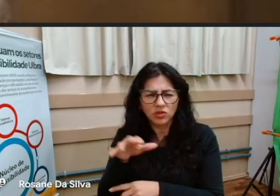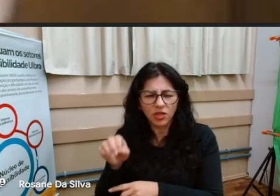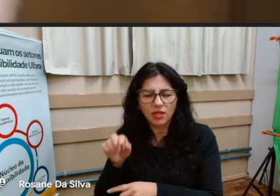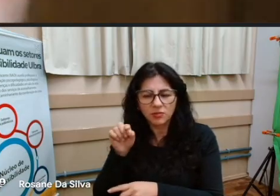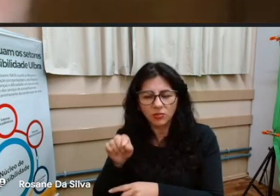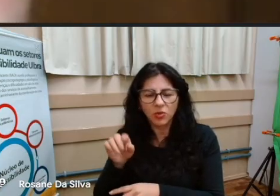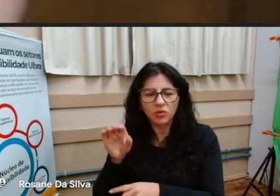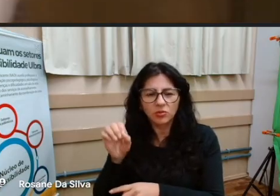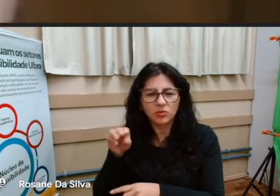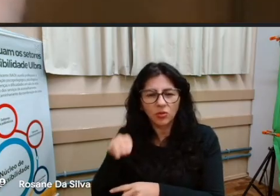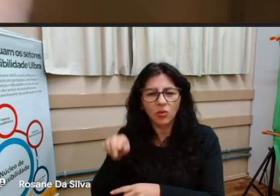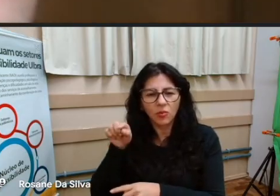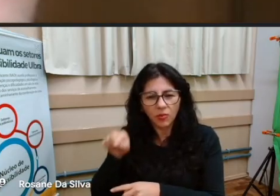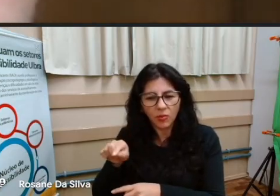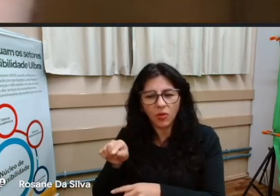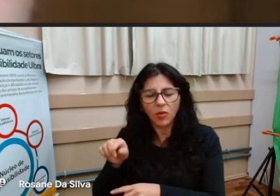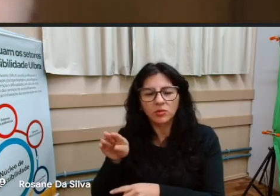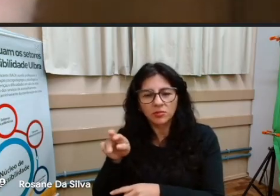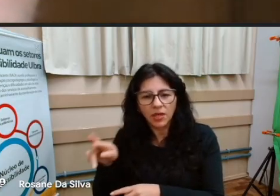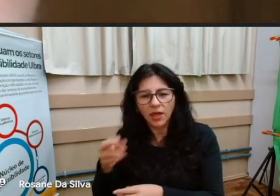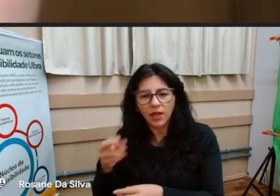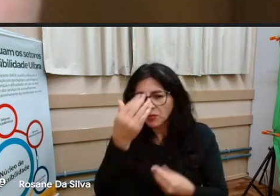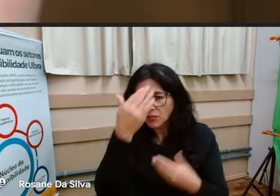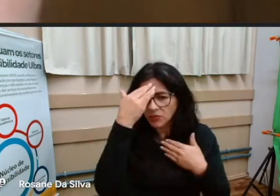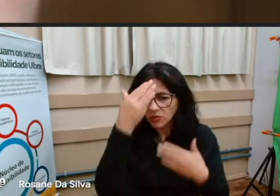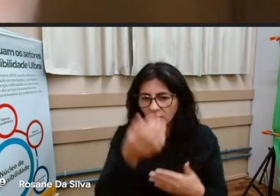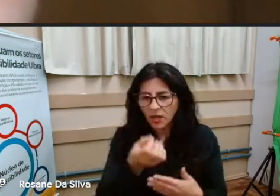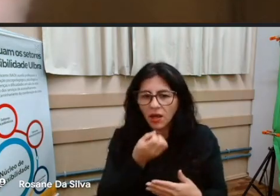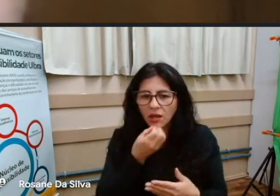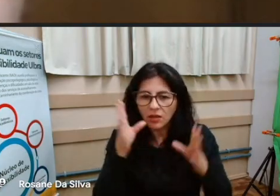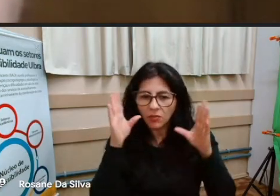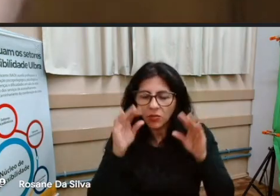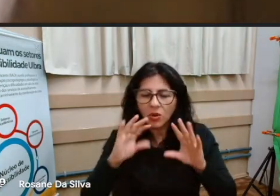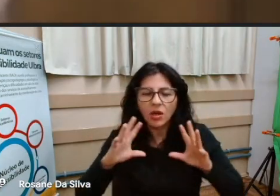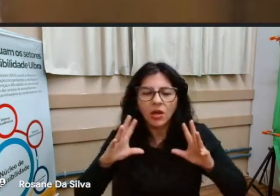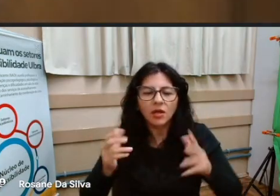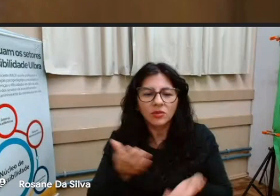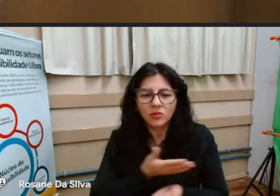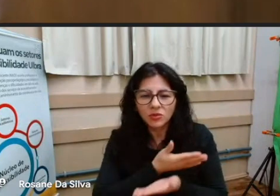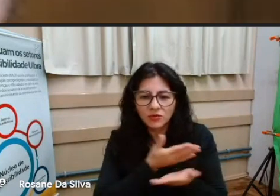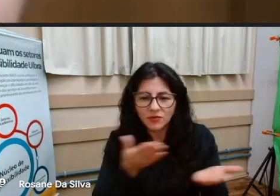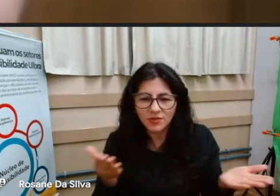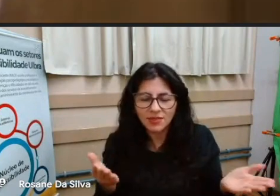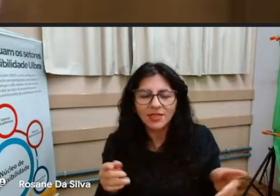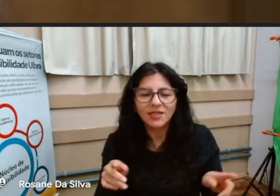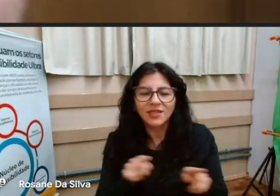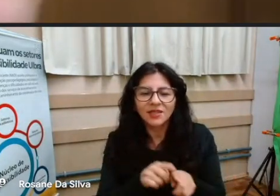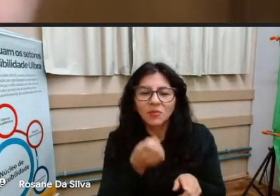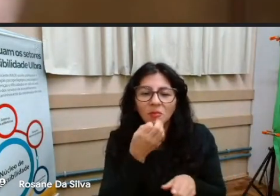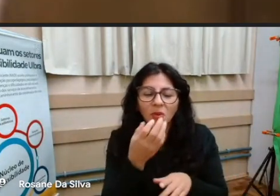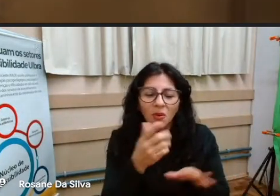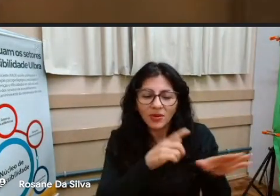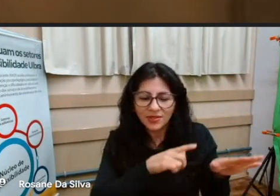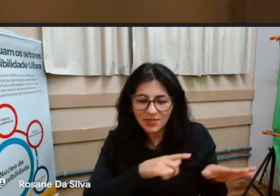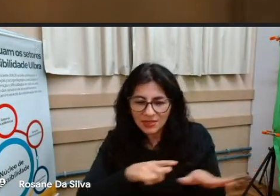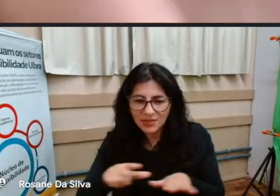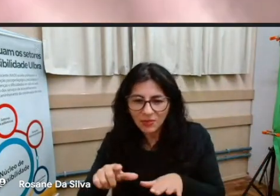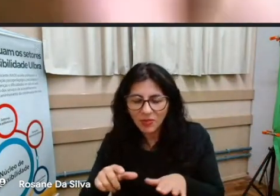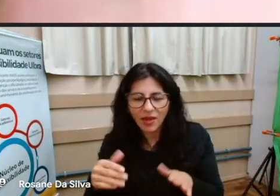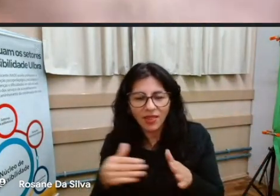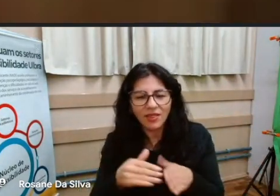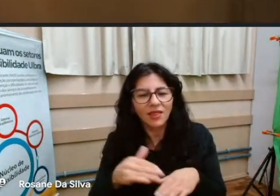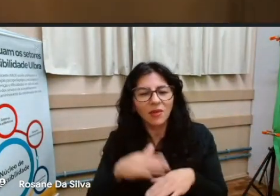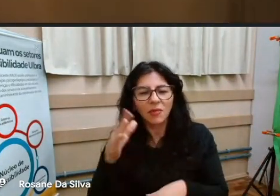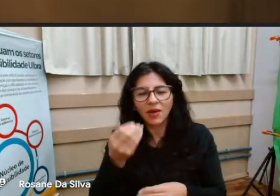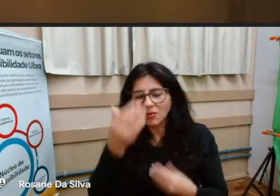Obrigado pessoal Tenham todos uma boa noite um bom resto um bom meio e resto de semana tá bom Até